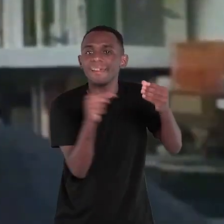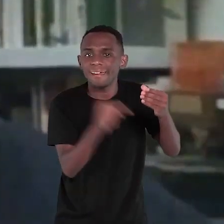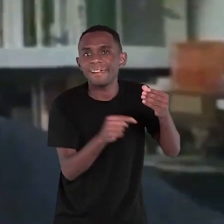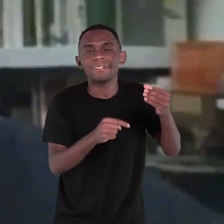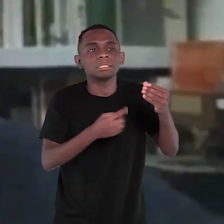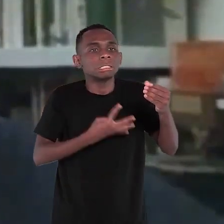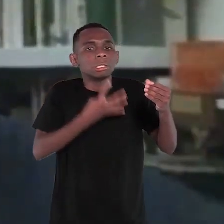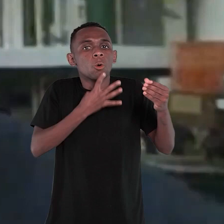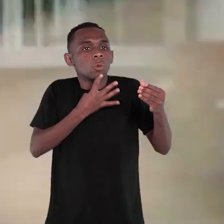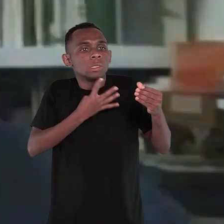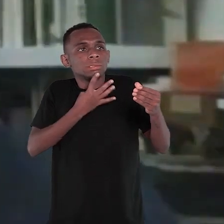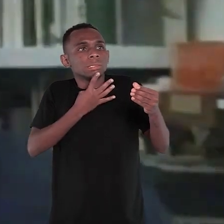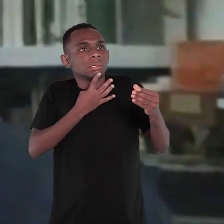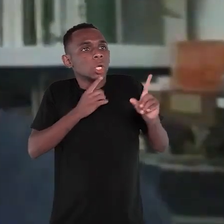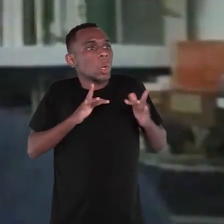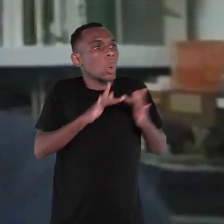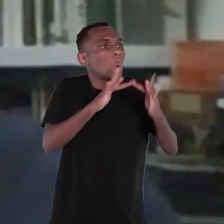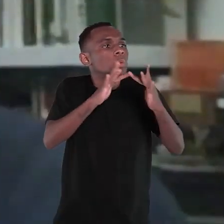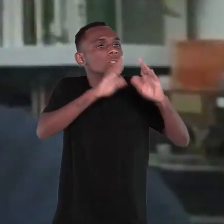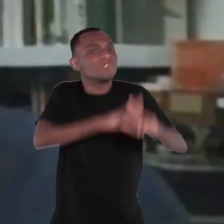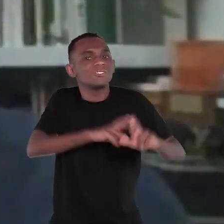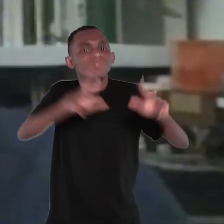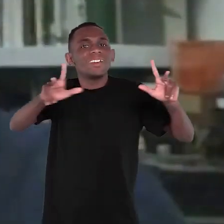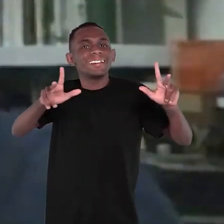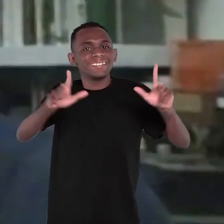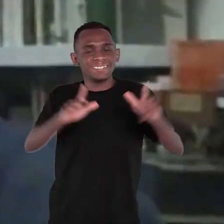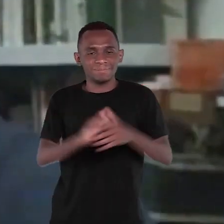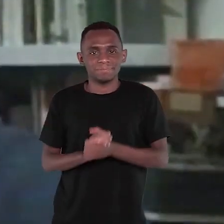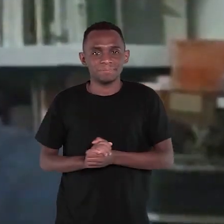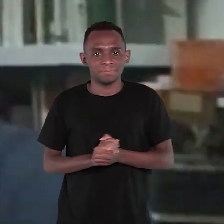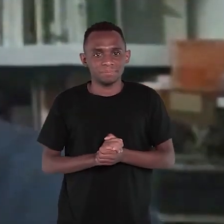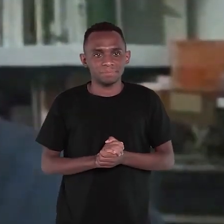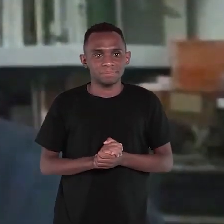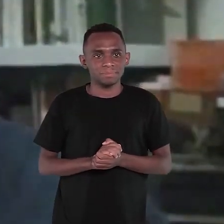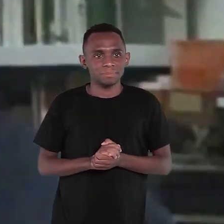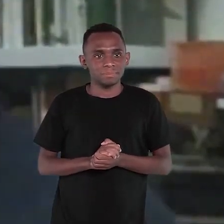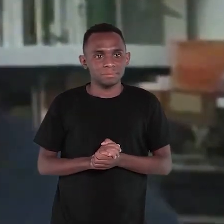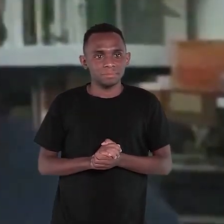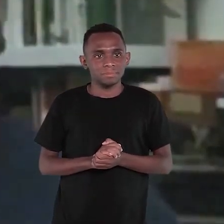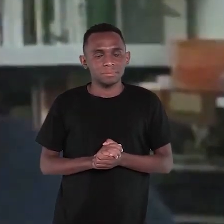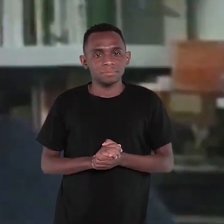você conhecer e entrar em contato com a diferença também, né?